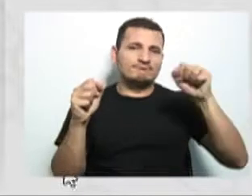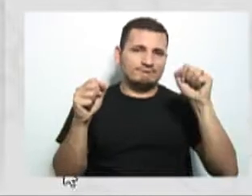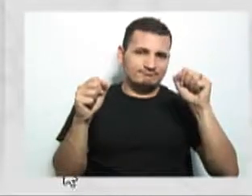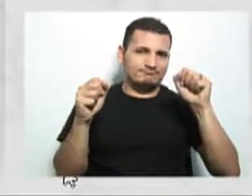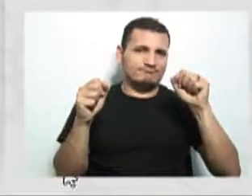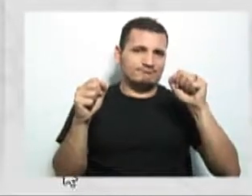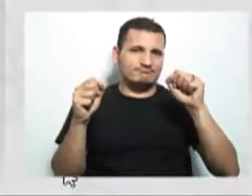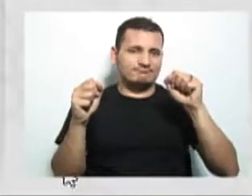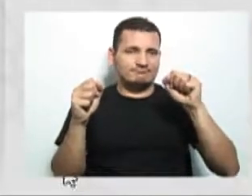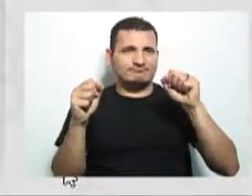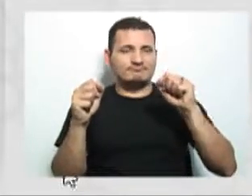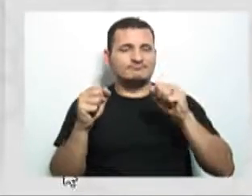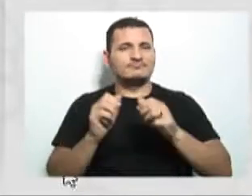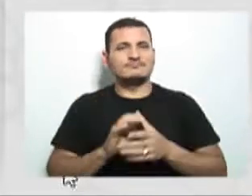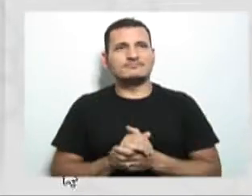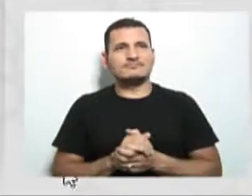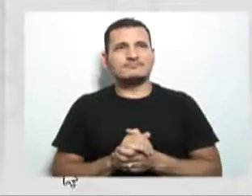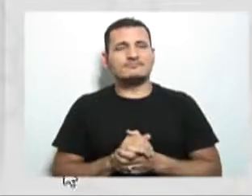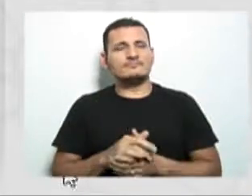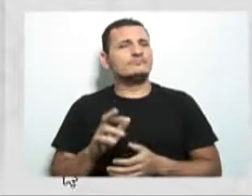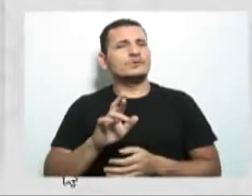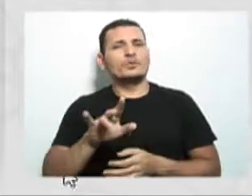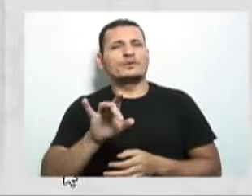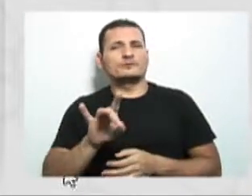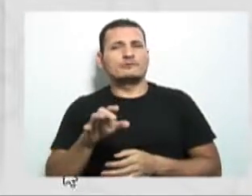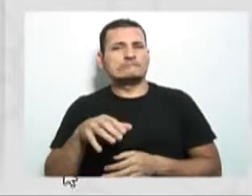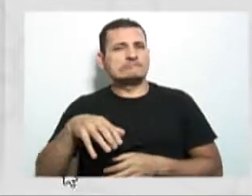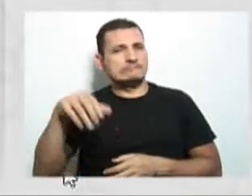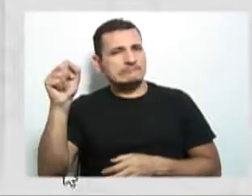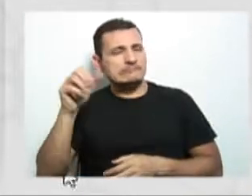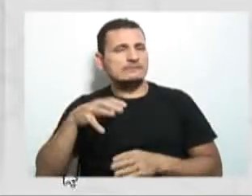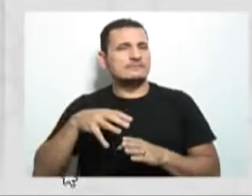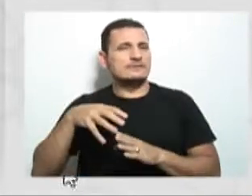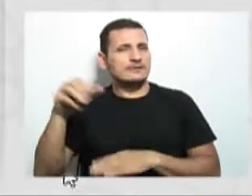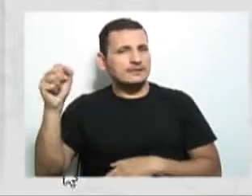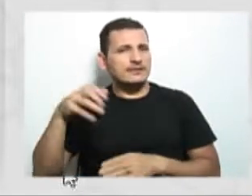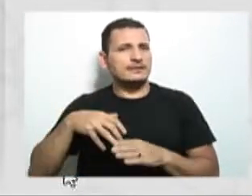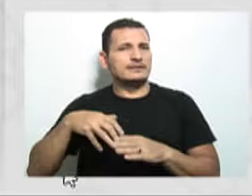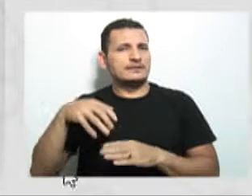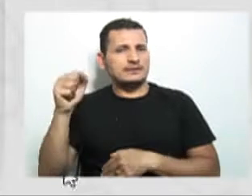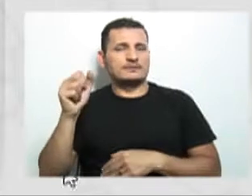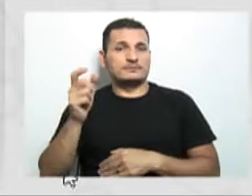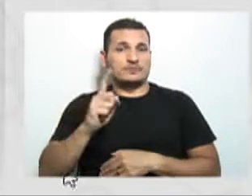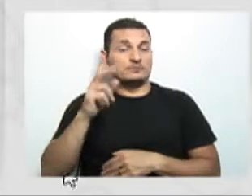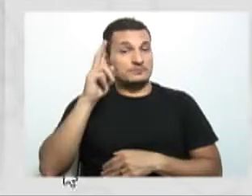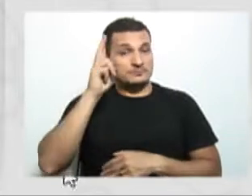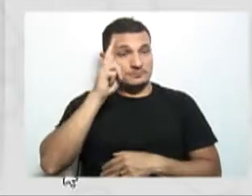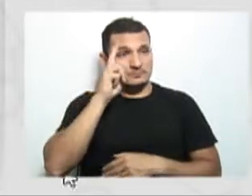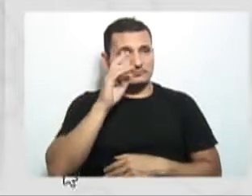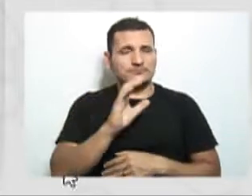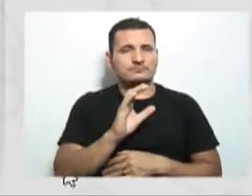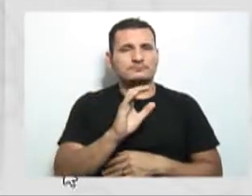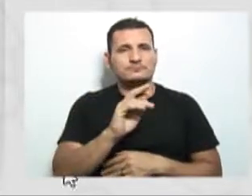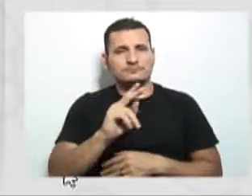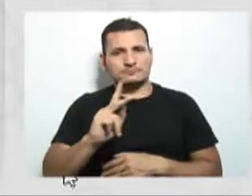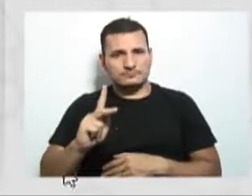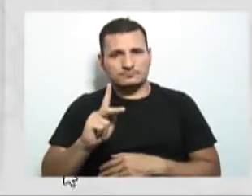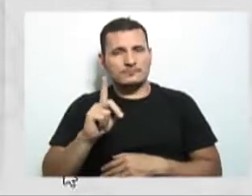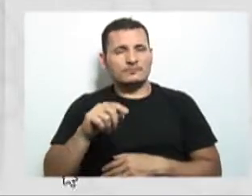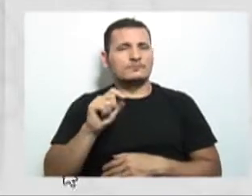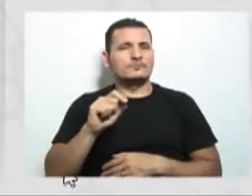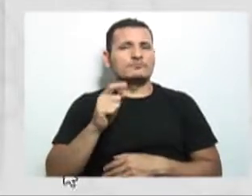concessões feitas. Não é só ganha-ganha. Lembre-se, no cooperativismo é uma vontade